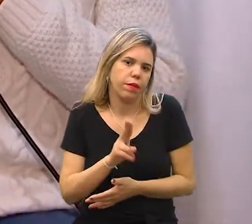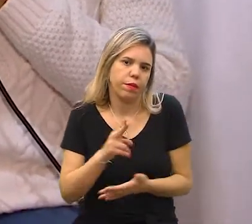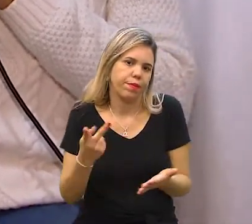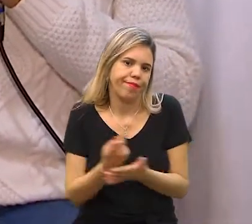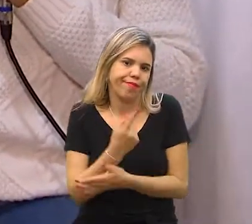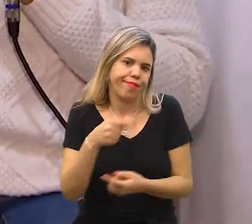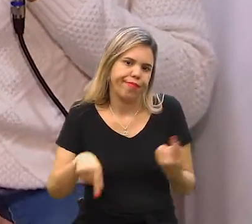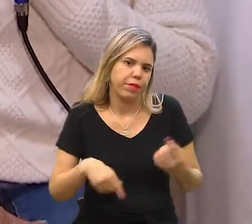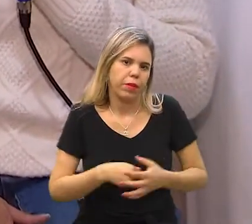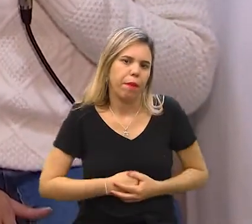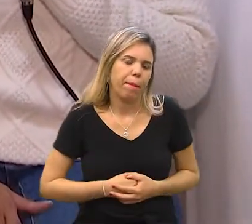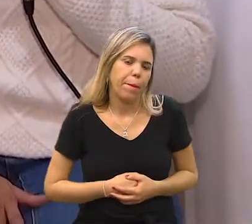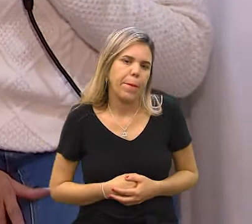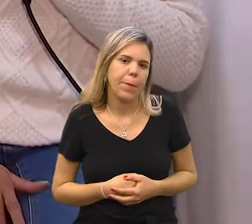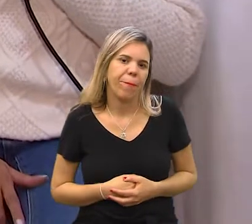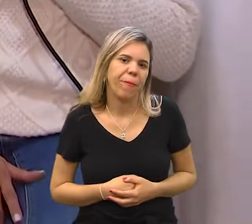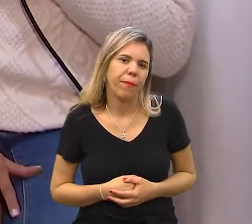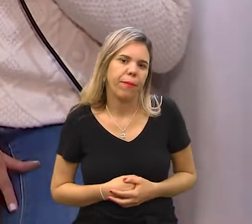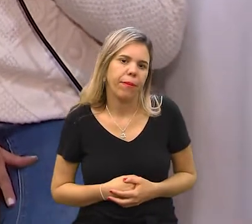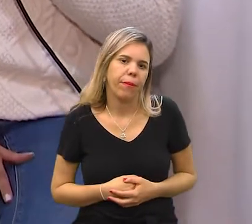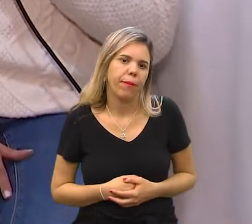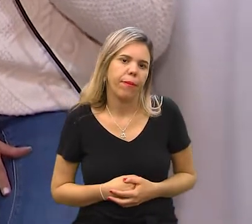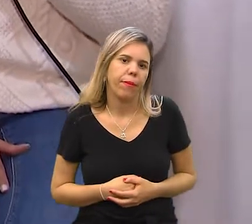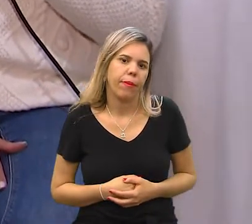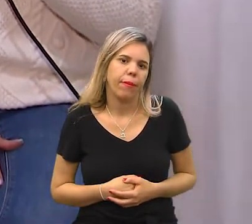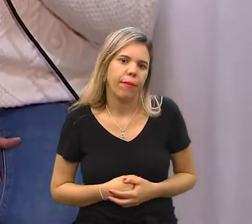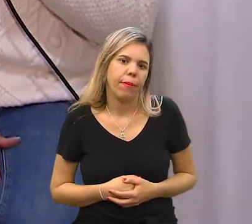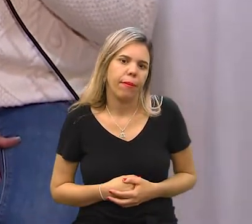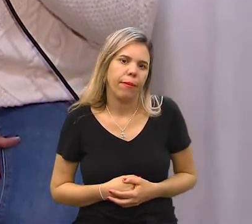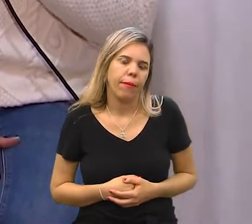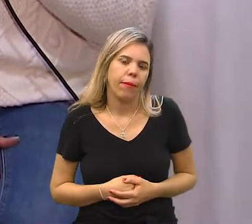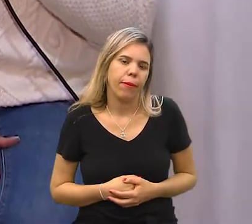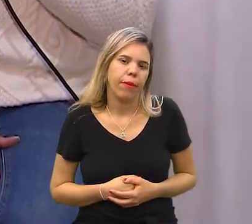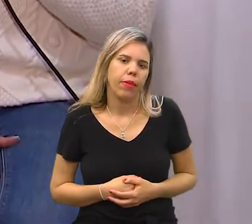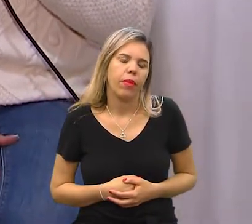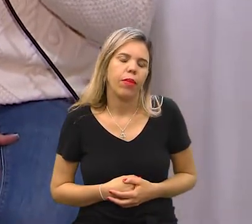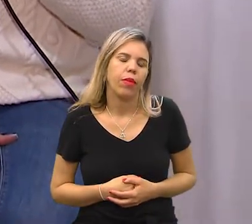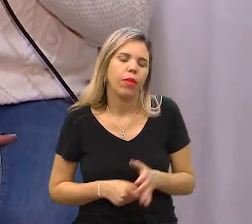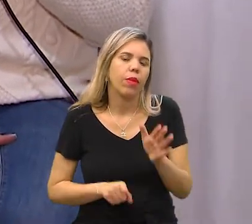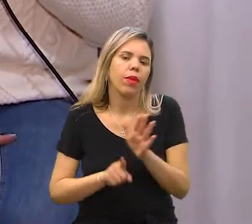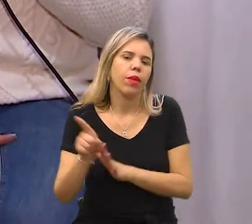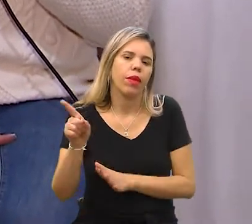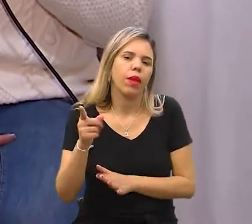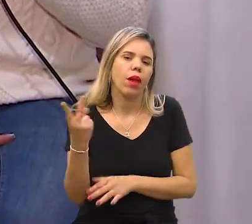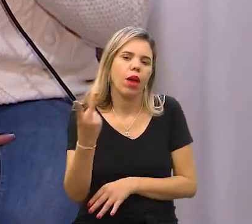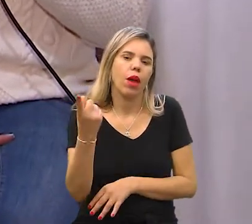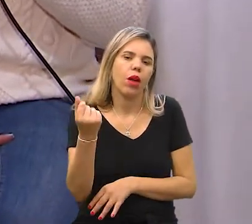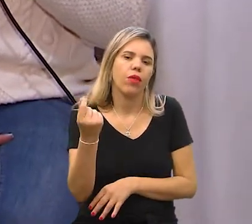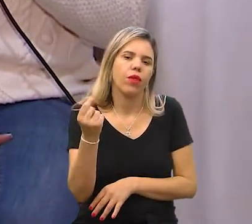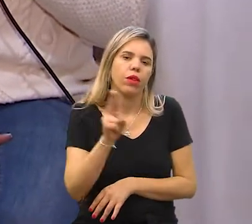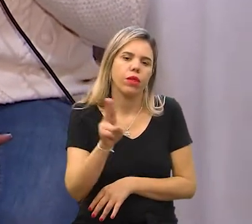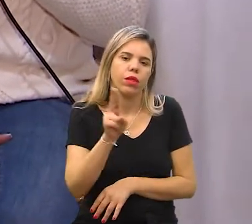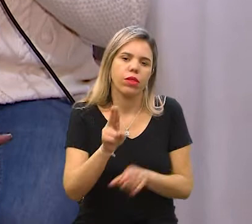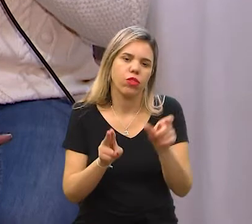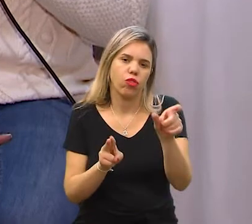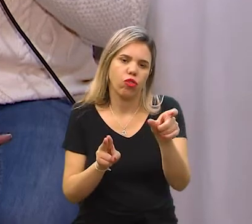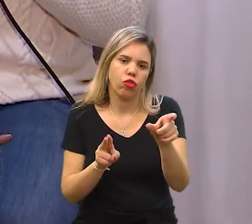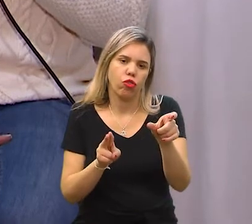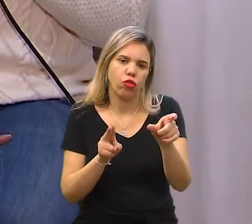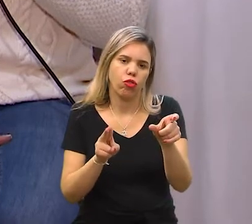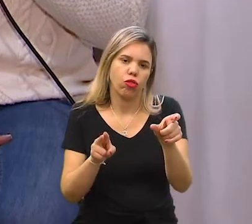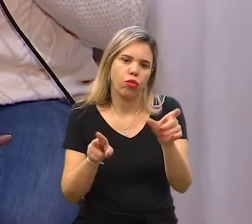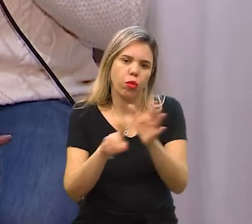O uso indevido. o uso indevido desses dados. Existe alguma taxa para ser usado esse